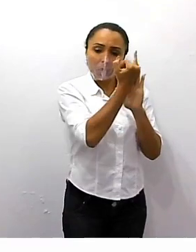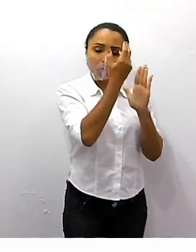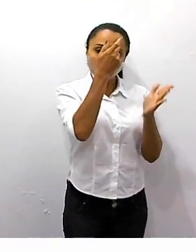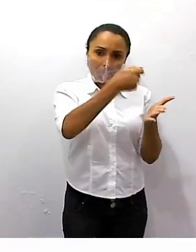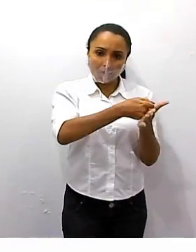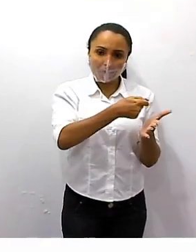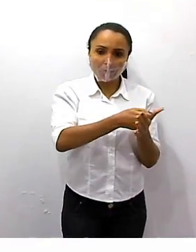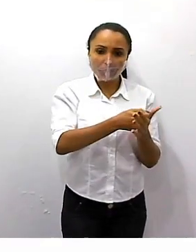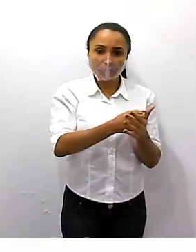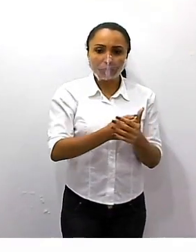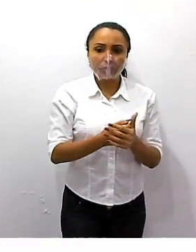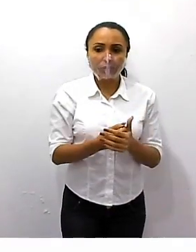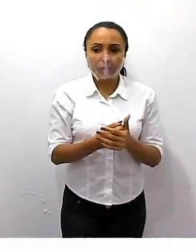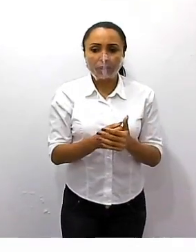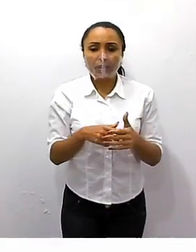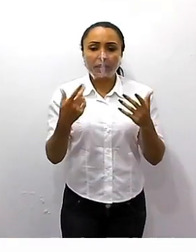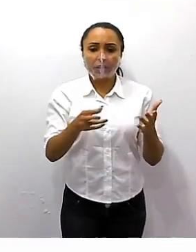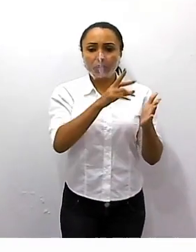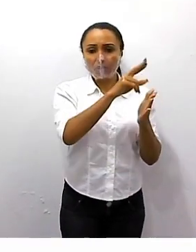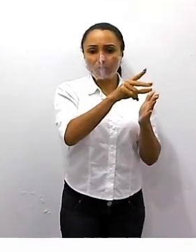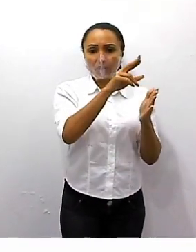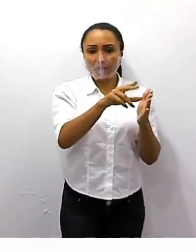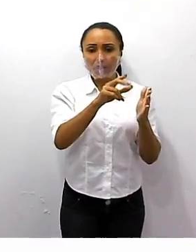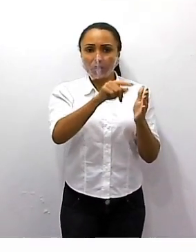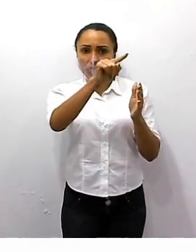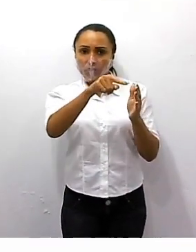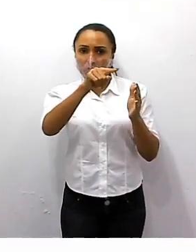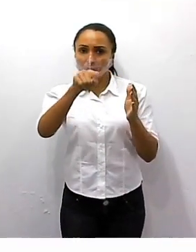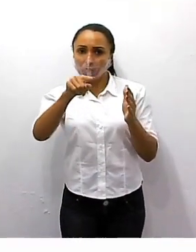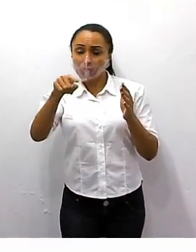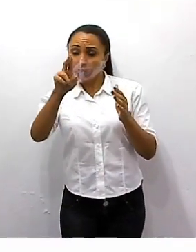aí que nós temos várias